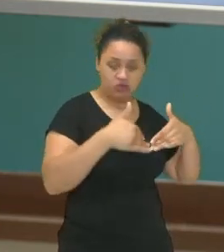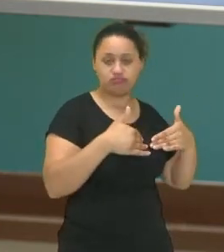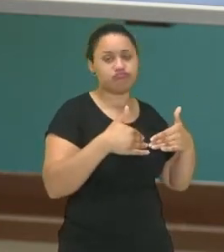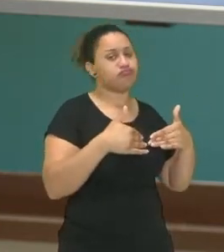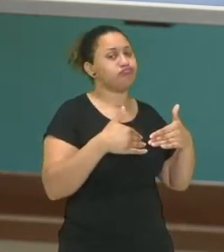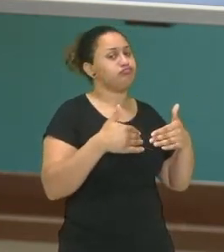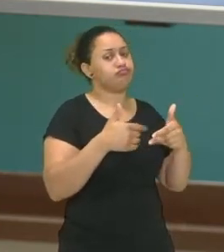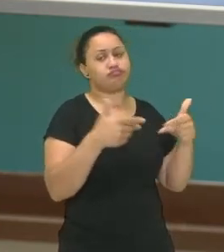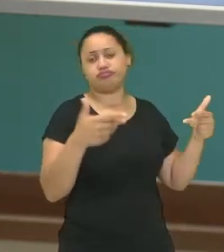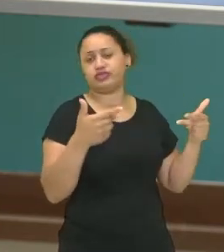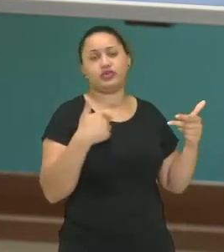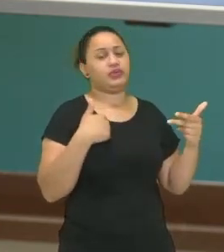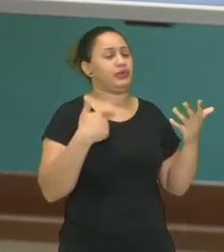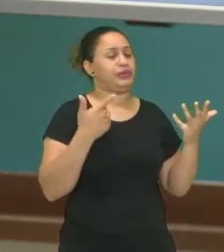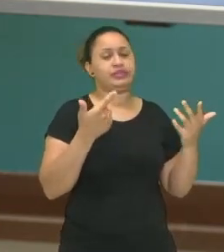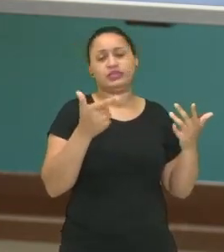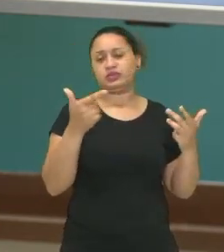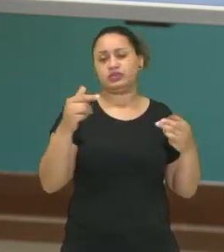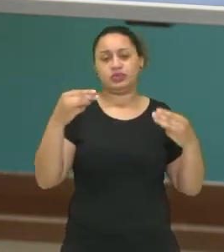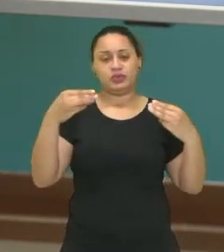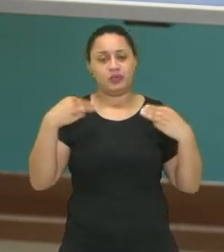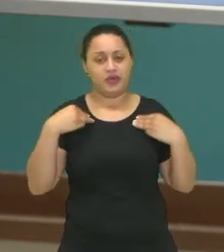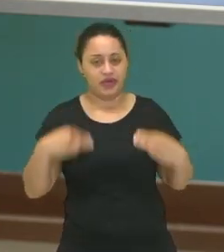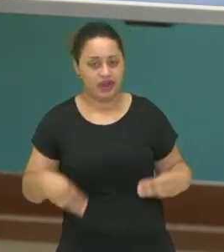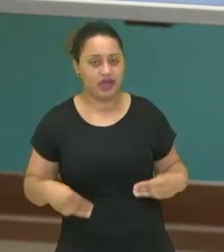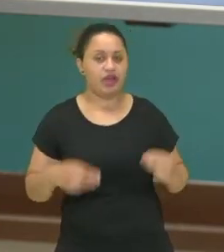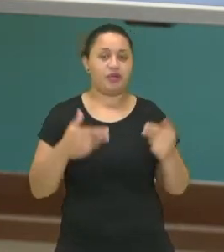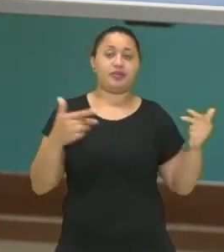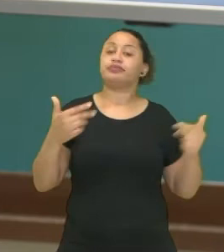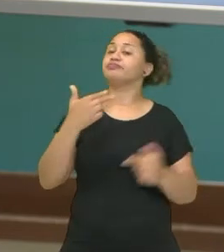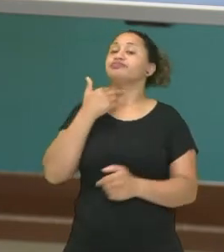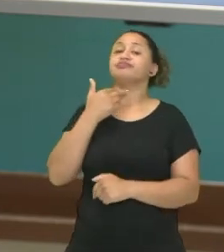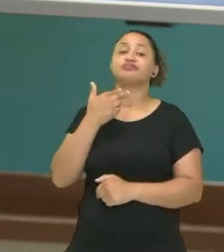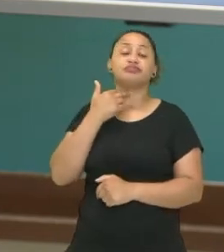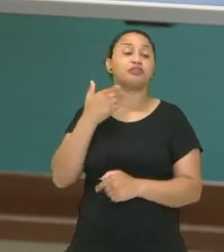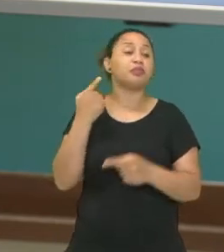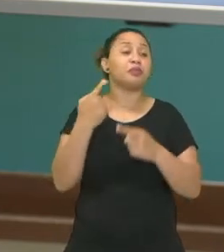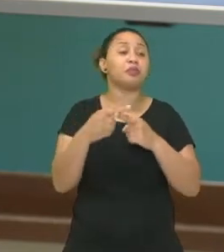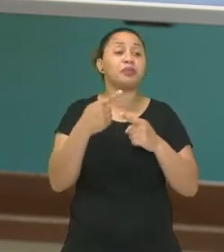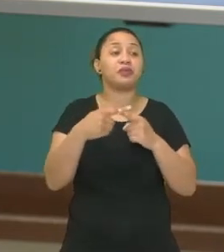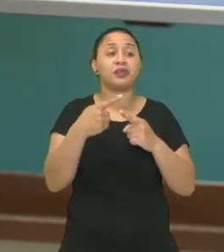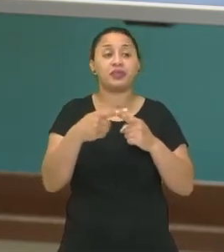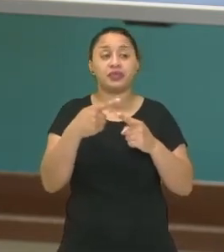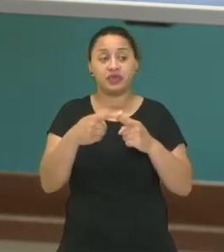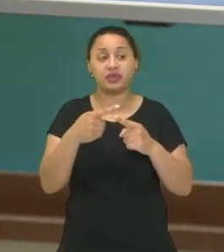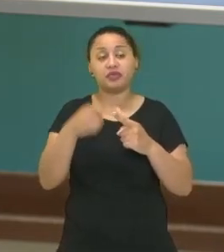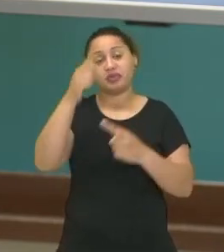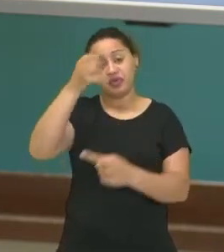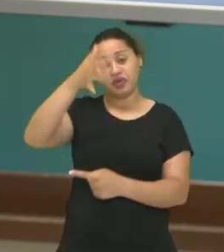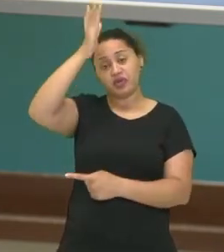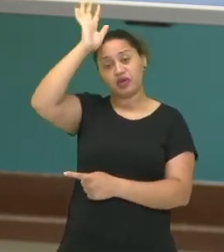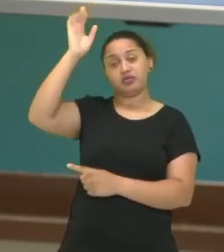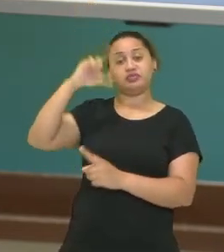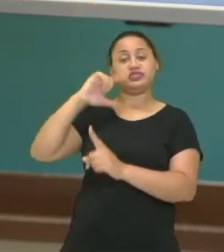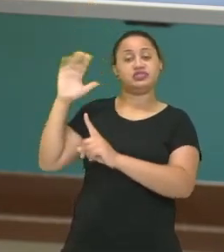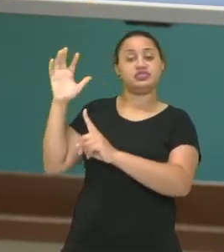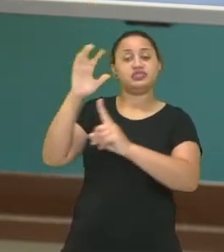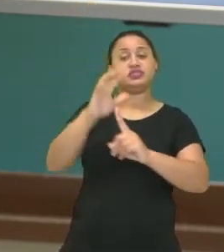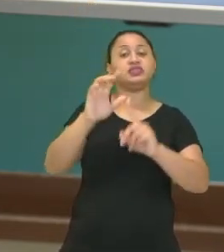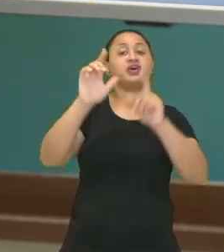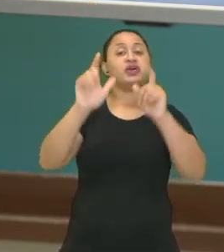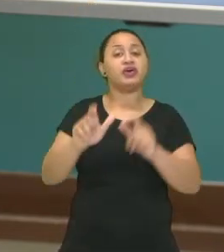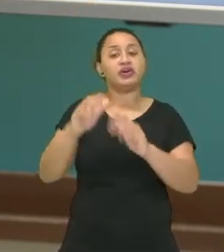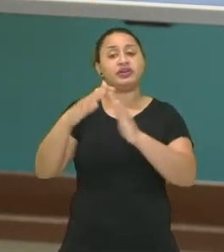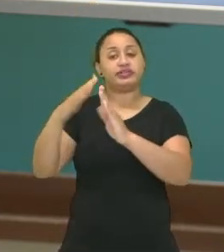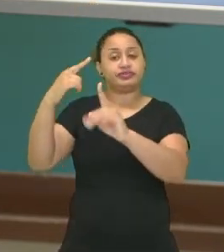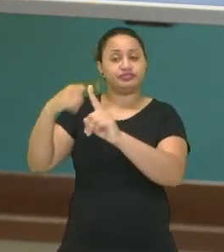algo imoral, algo que não podia. Por quê? Porque Roma sofria muito a influência da igreja e a